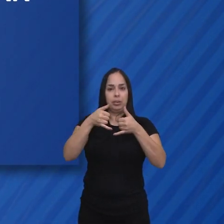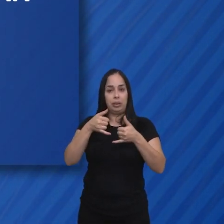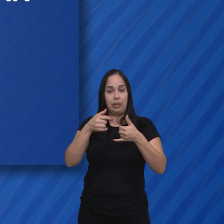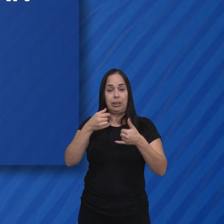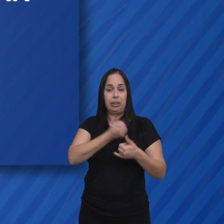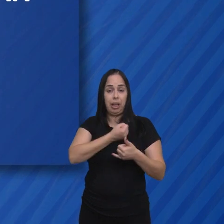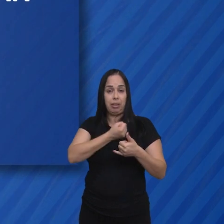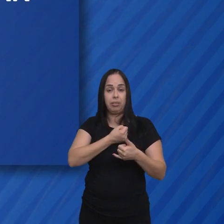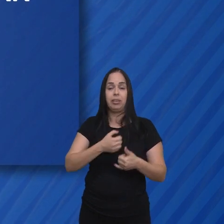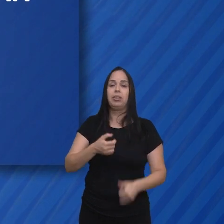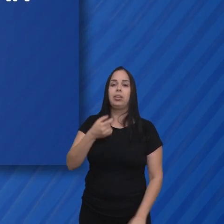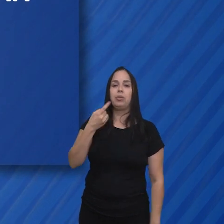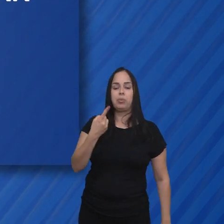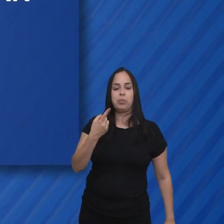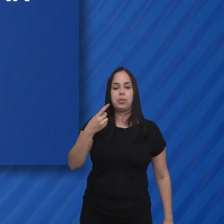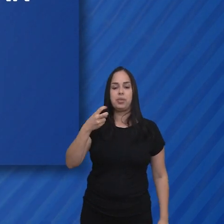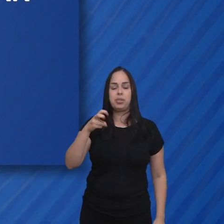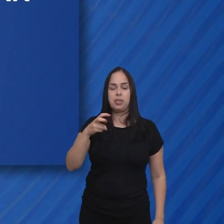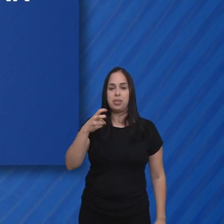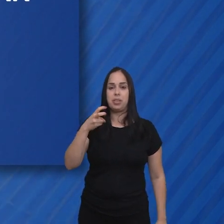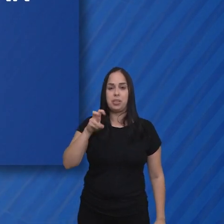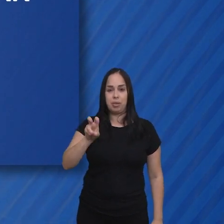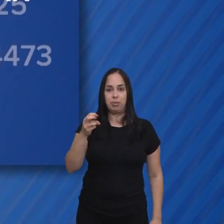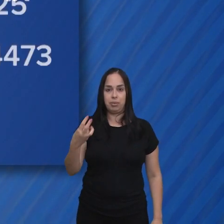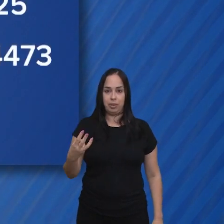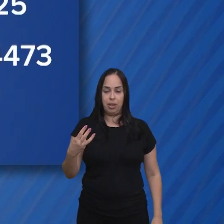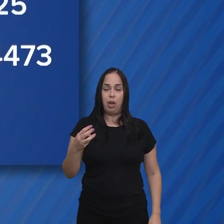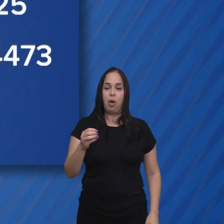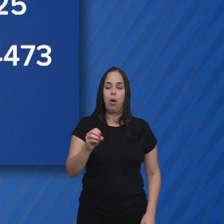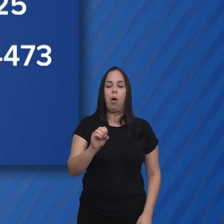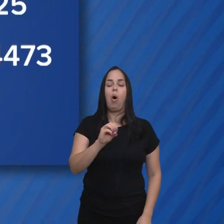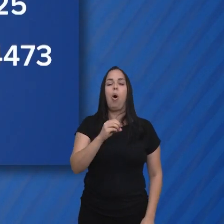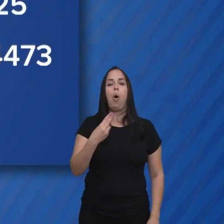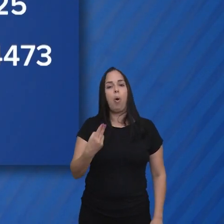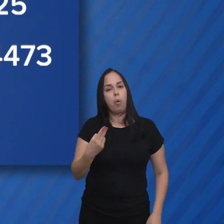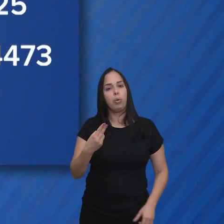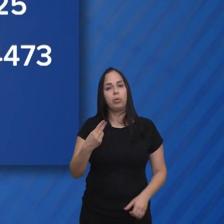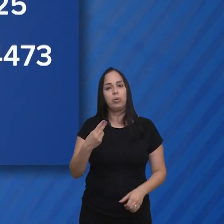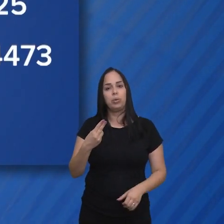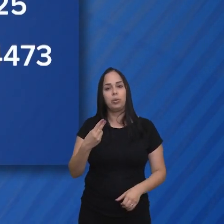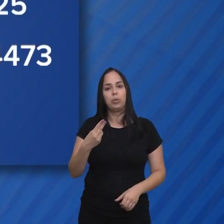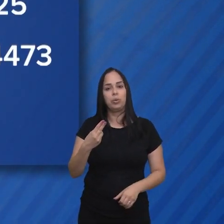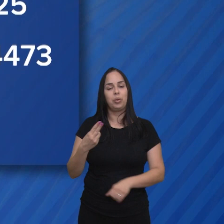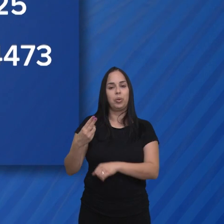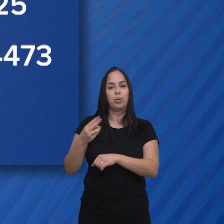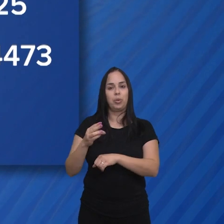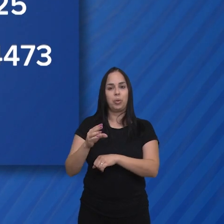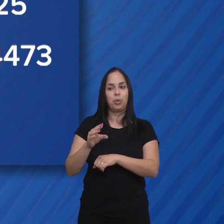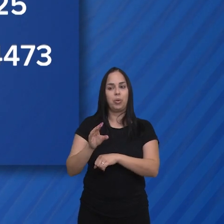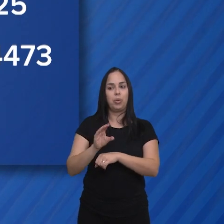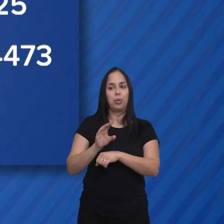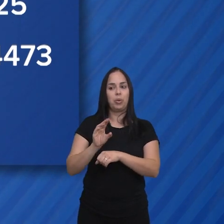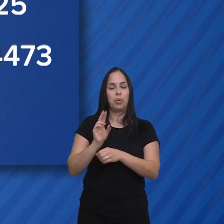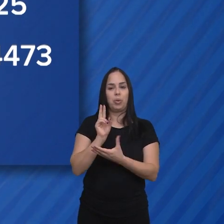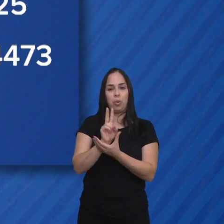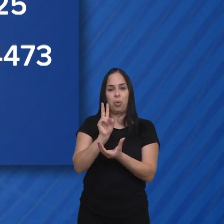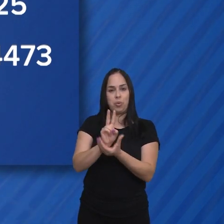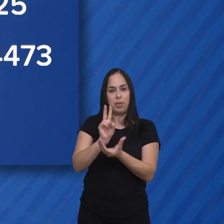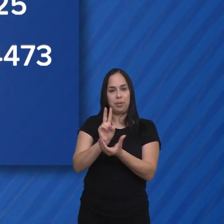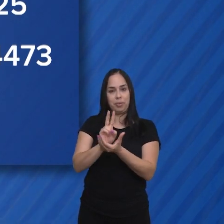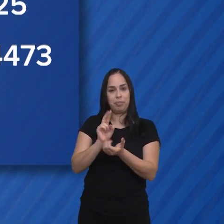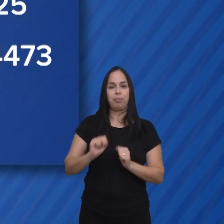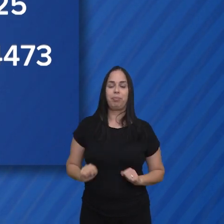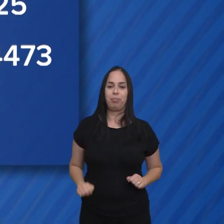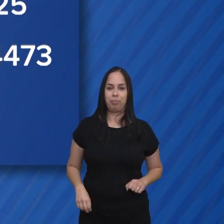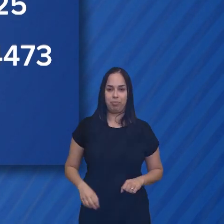do telefone 153, pelo Disque 100 ou por meio de uma das 3 unidades do Conselho Tutelar em São